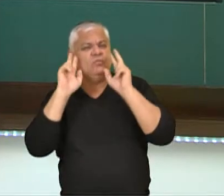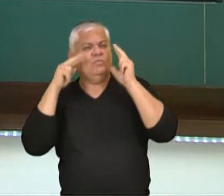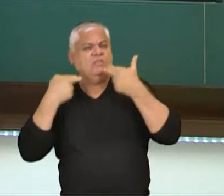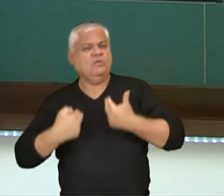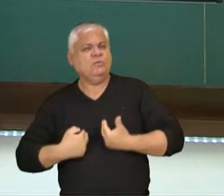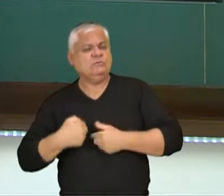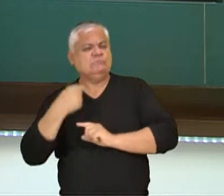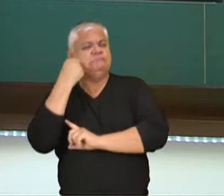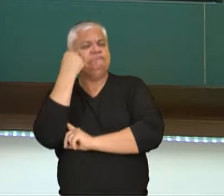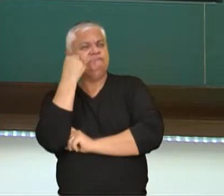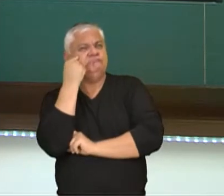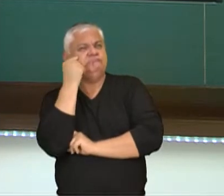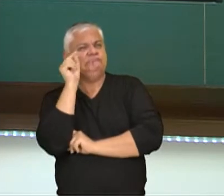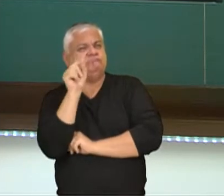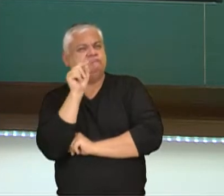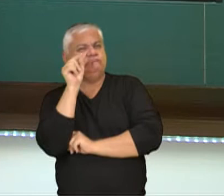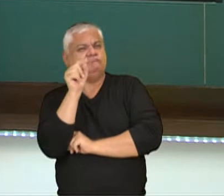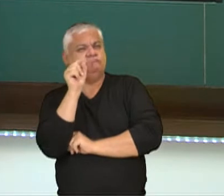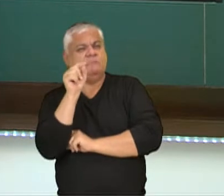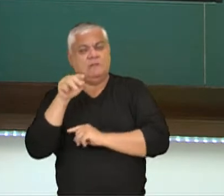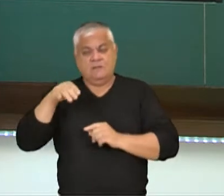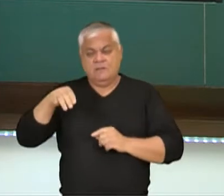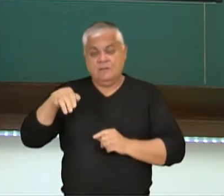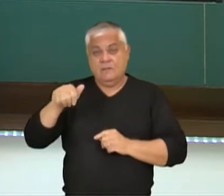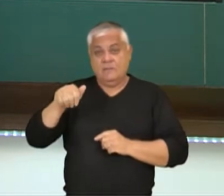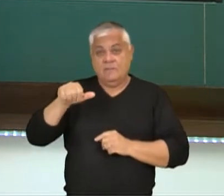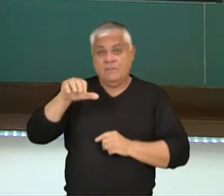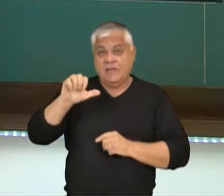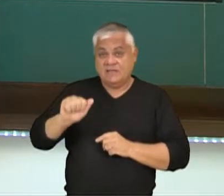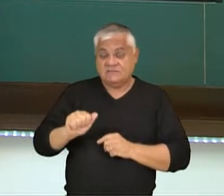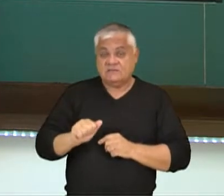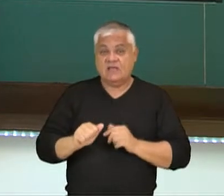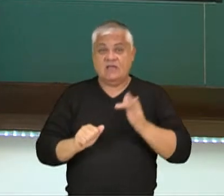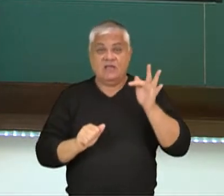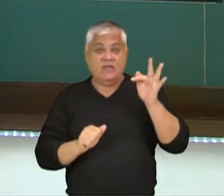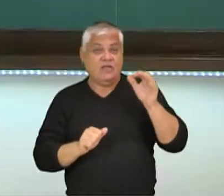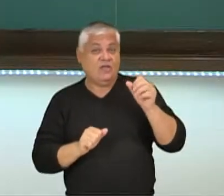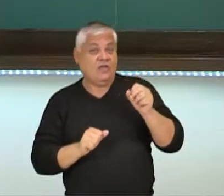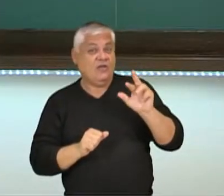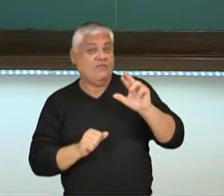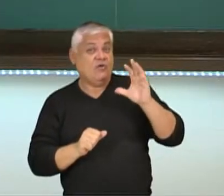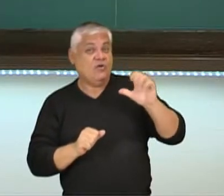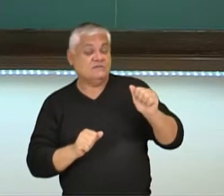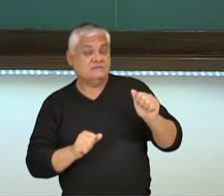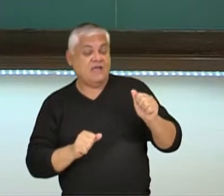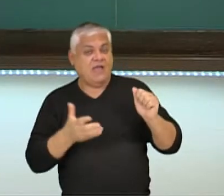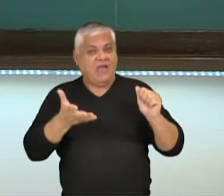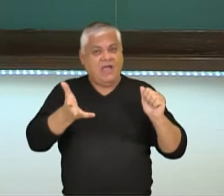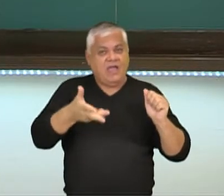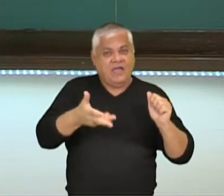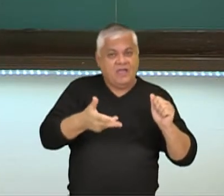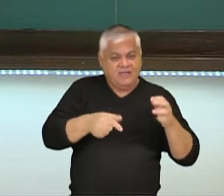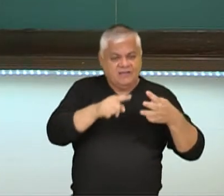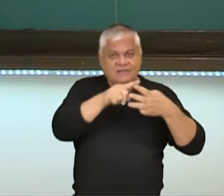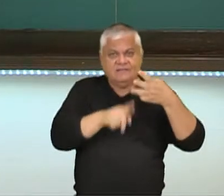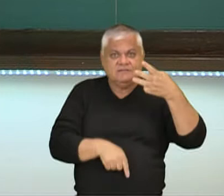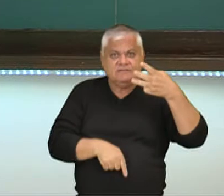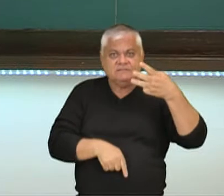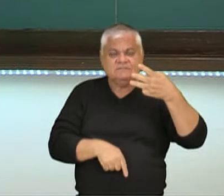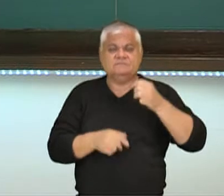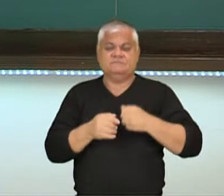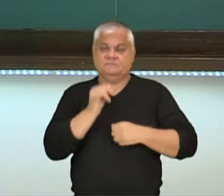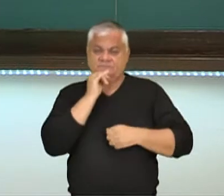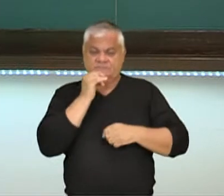relacionar massa com força. E, é claro, com aceleração. Vamos pensar? Se você está empurrando